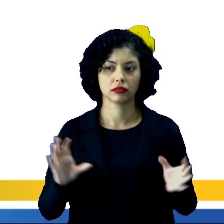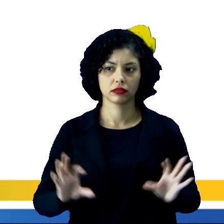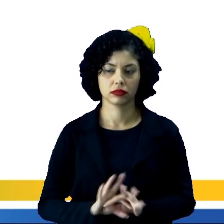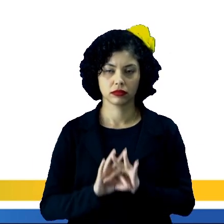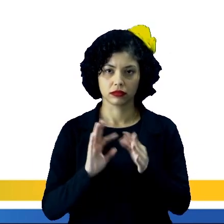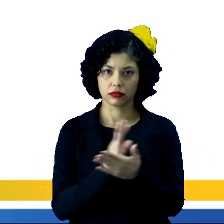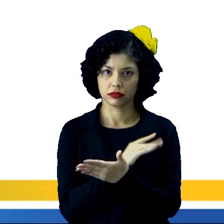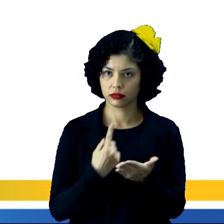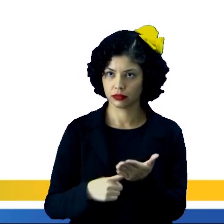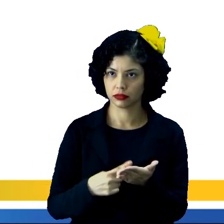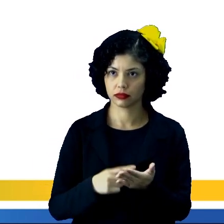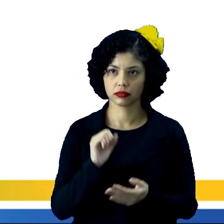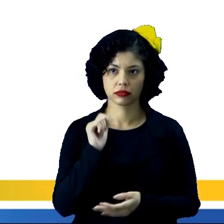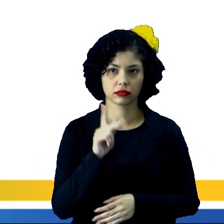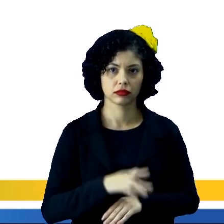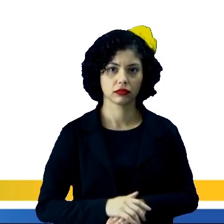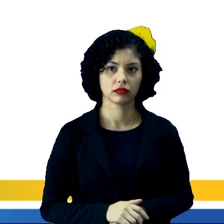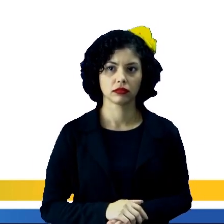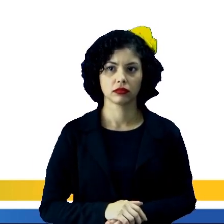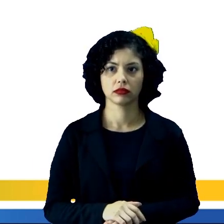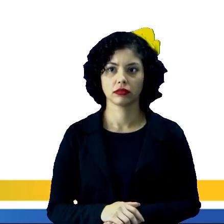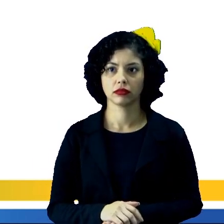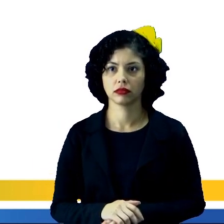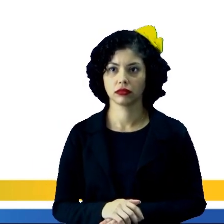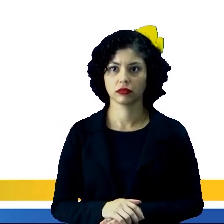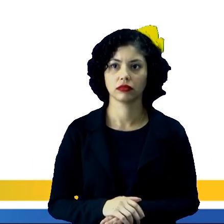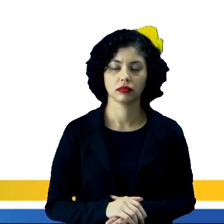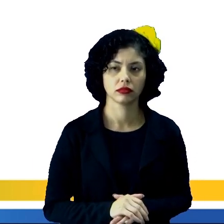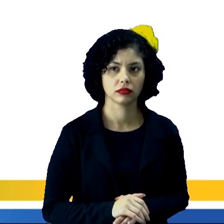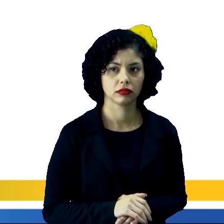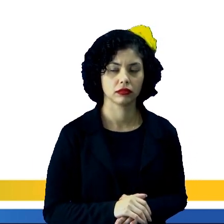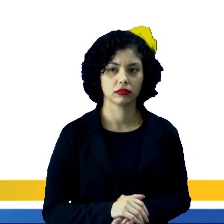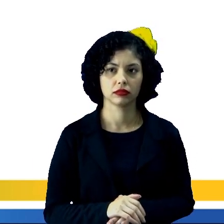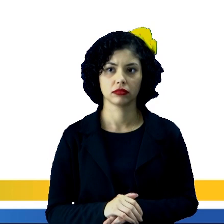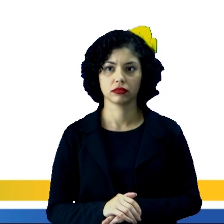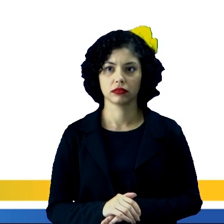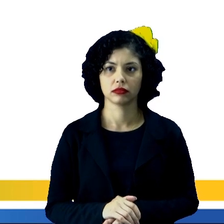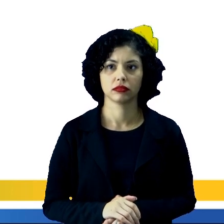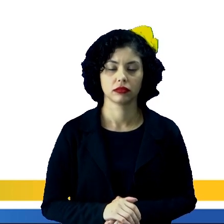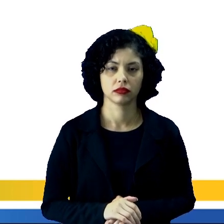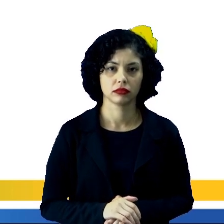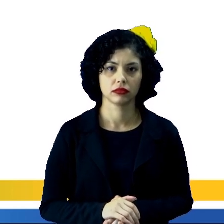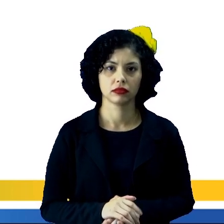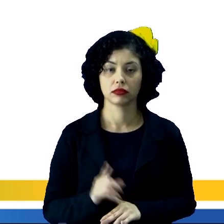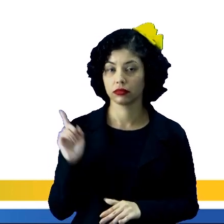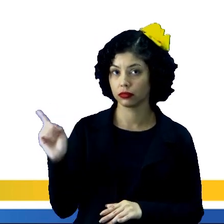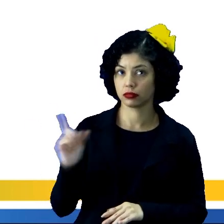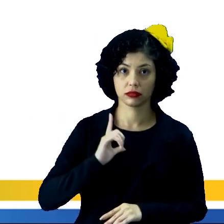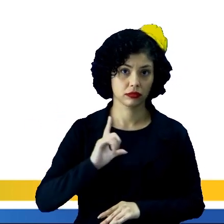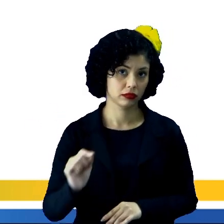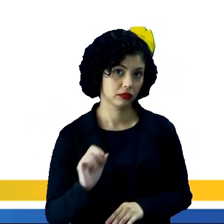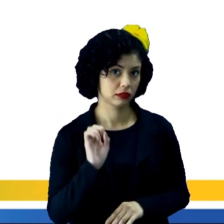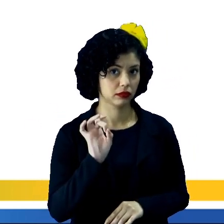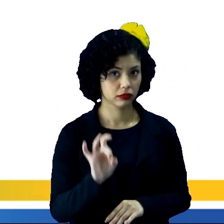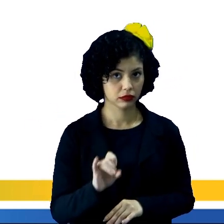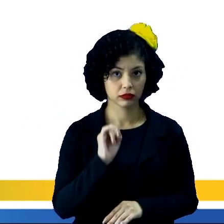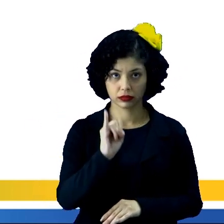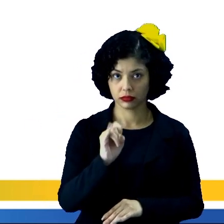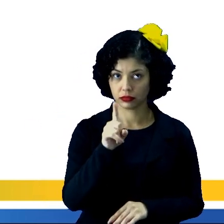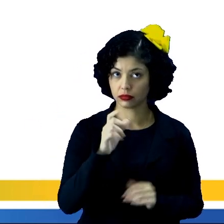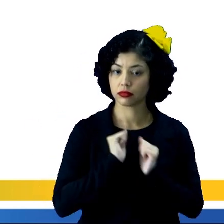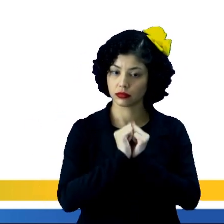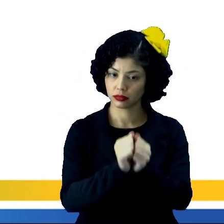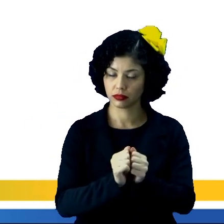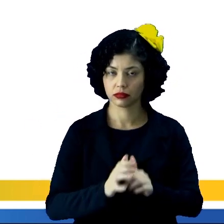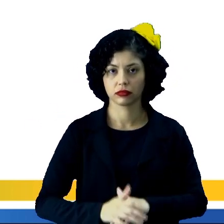relacionada a alguma condição, ok? She won't go unless you go too. Ela não vai a menos que você